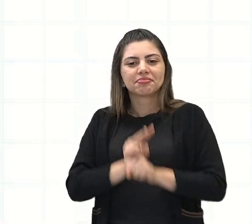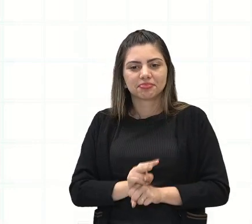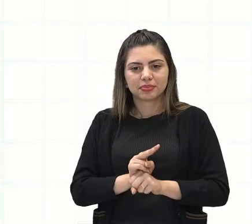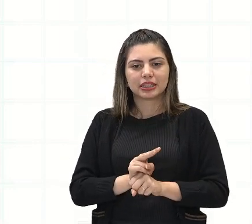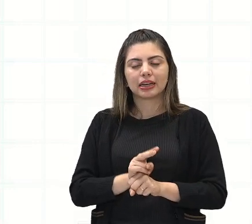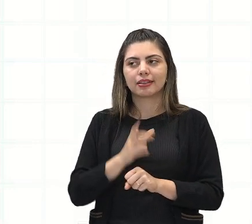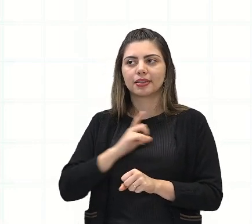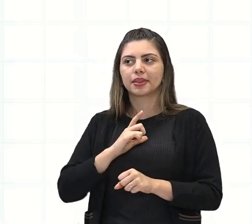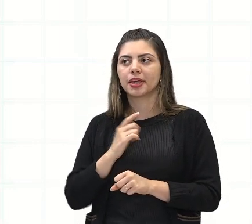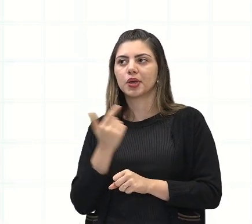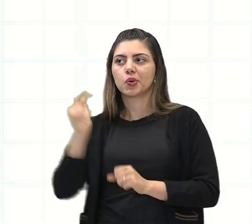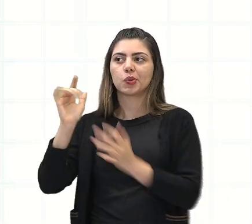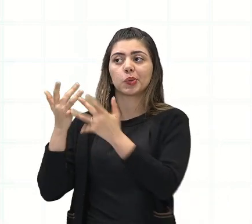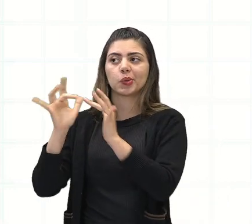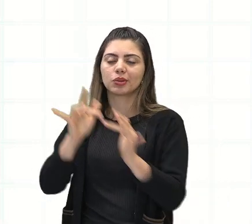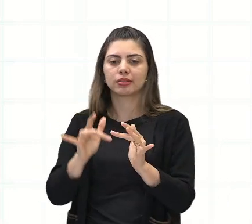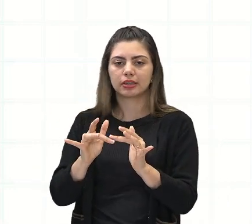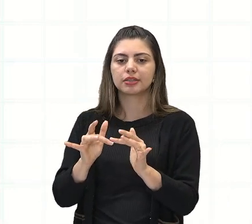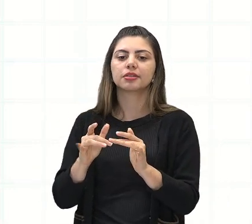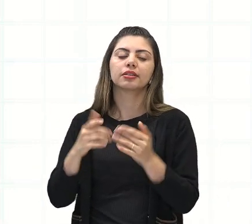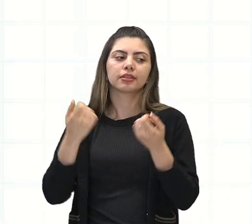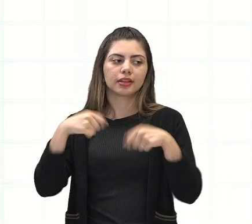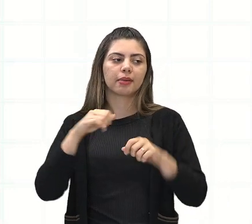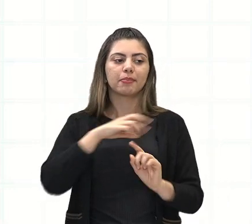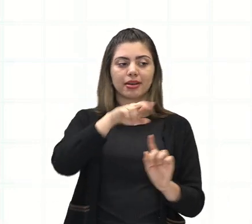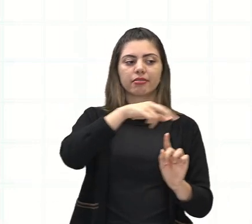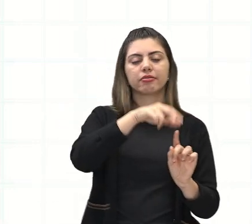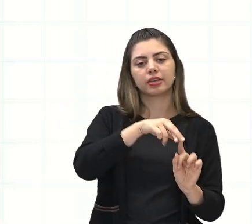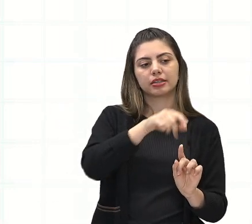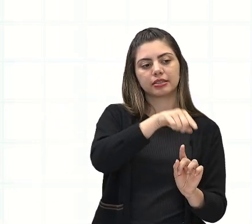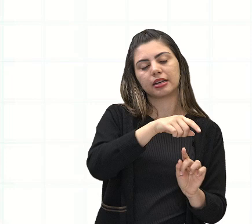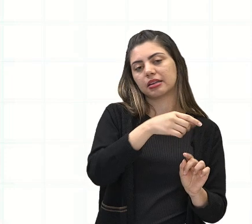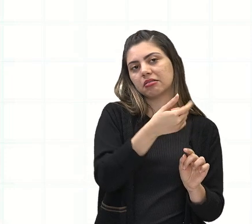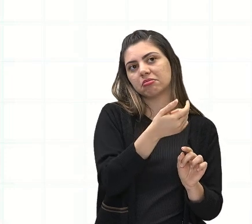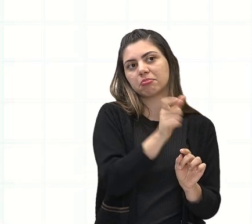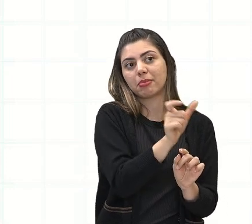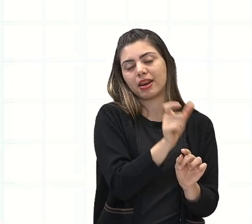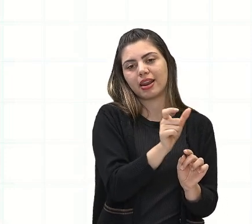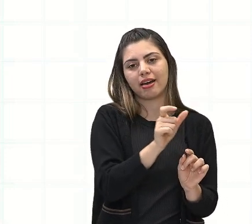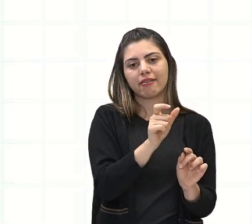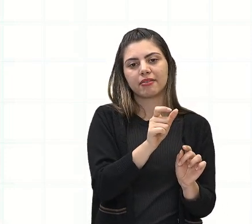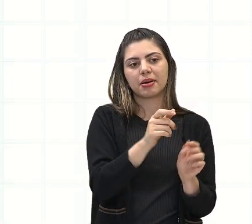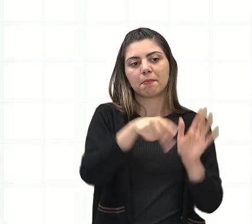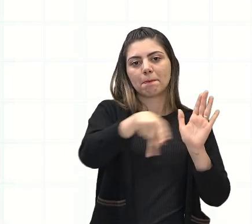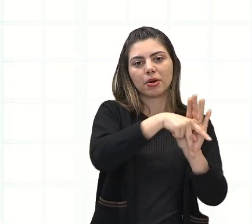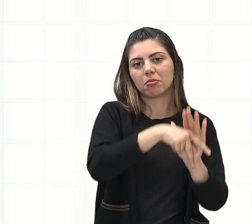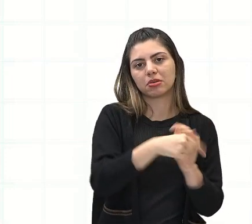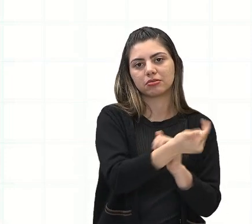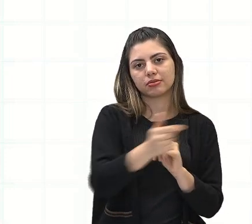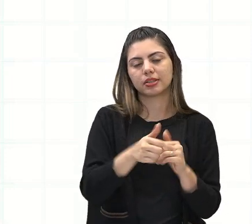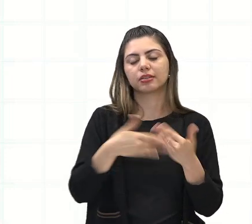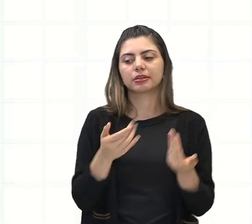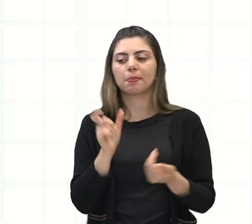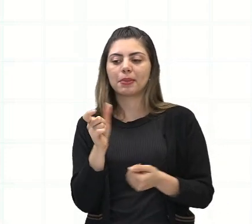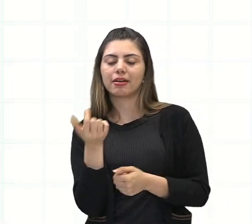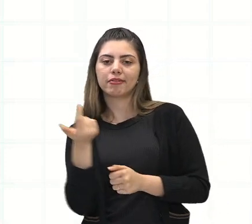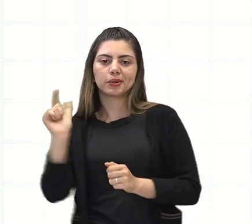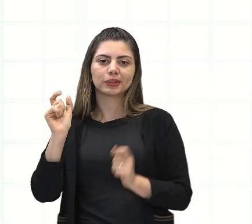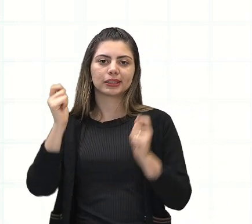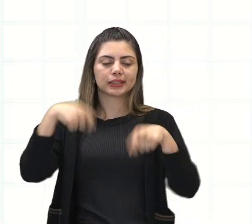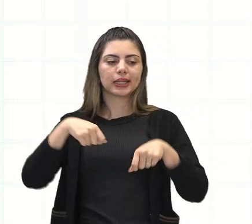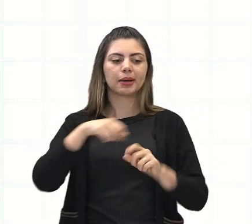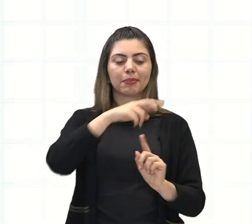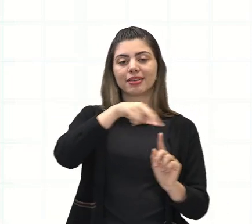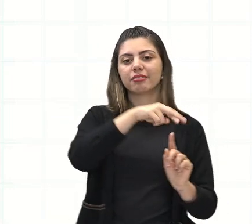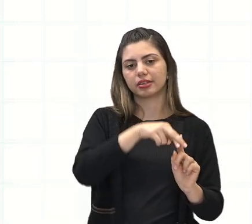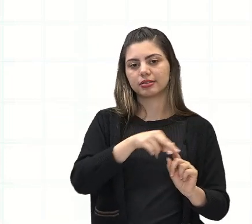outro contexto para descrever algo para o qual não há um termo específico. Ou até há o termo, também pode ocorrer de haver